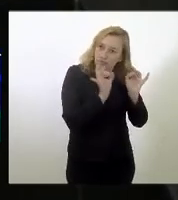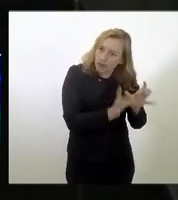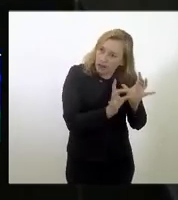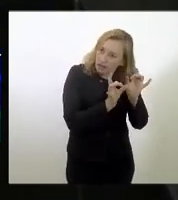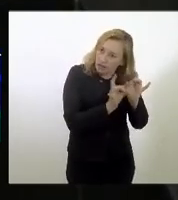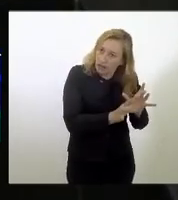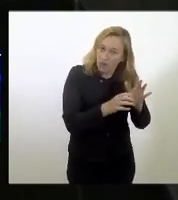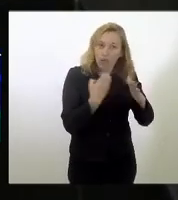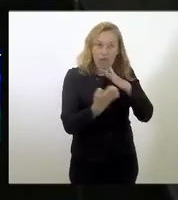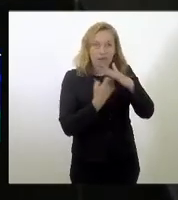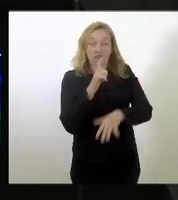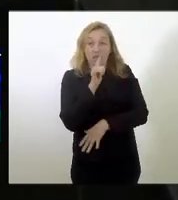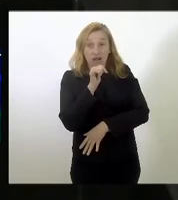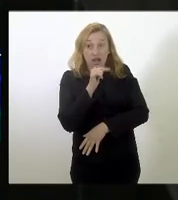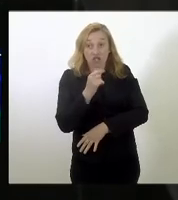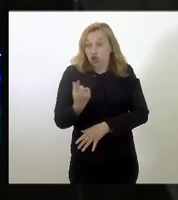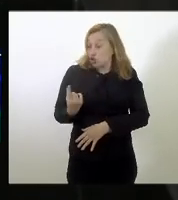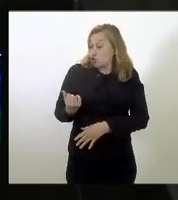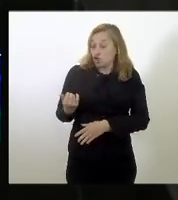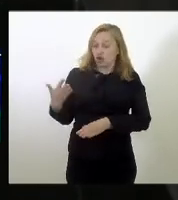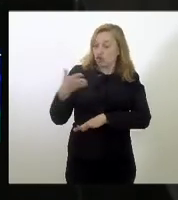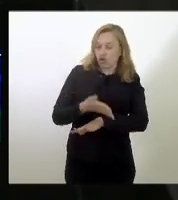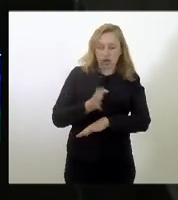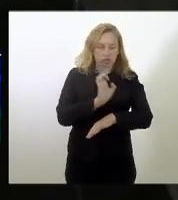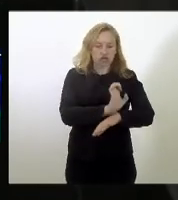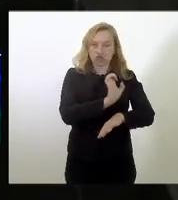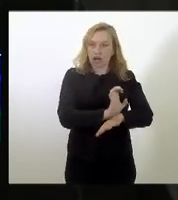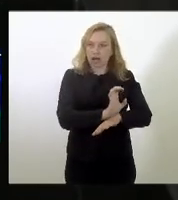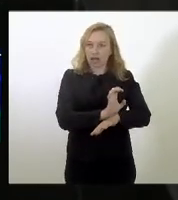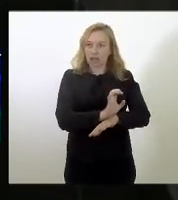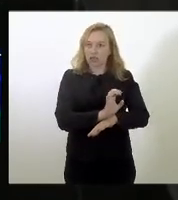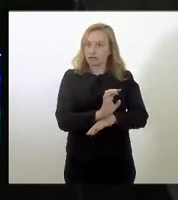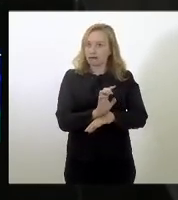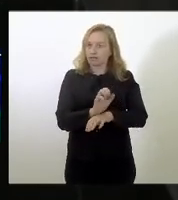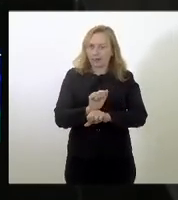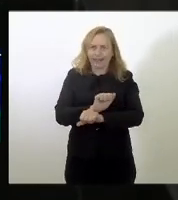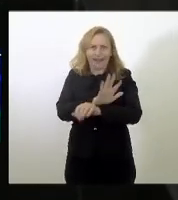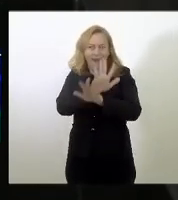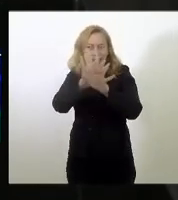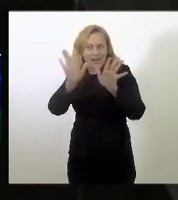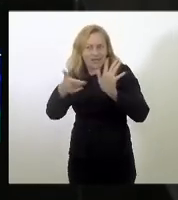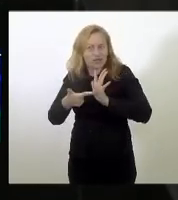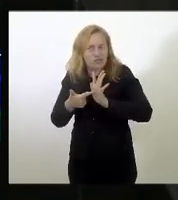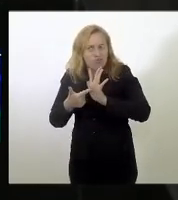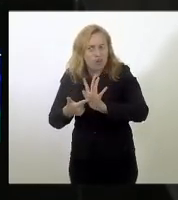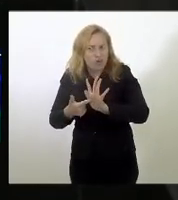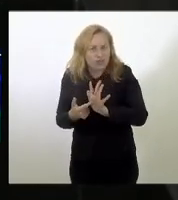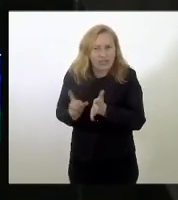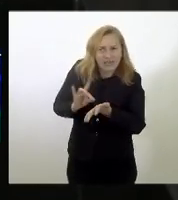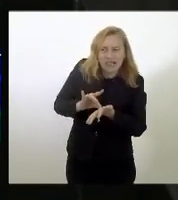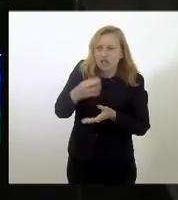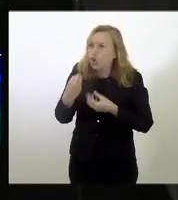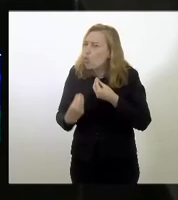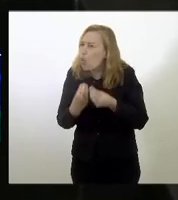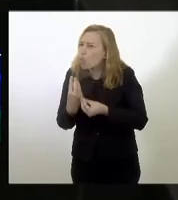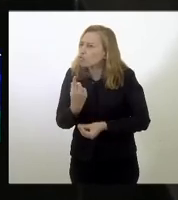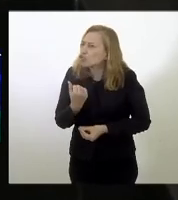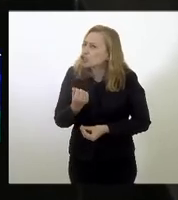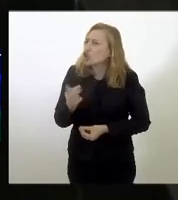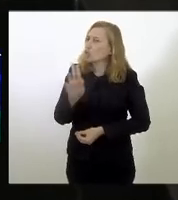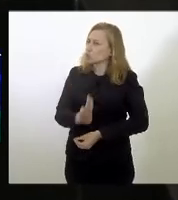se esse dinheiro chega para o Estado e não há clareza, transparência de como esse